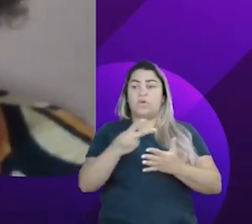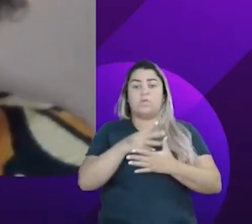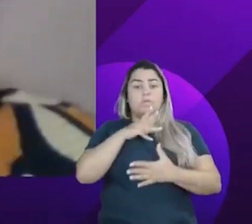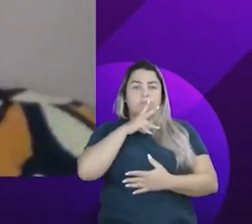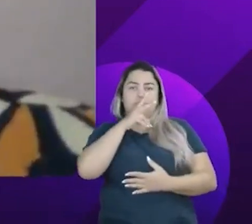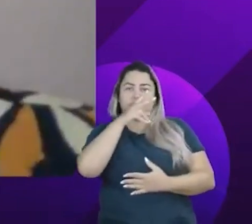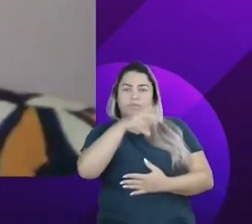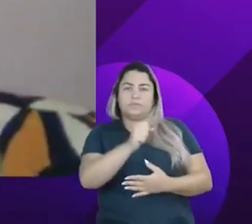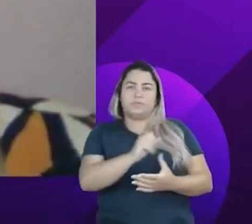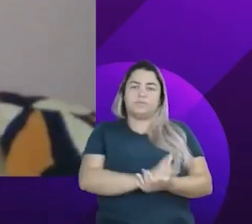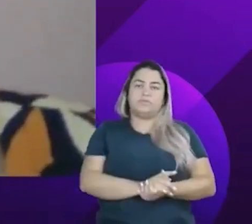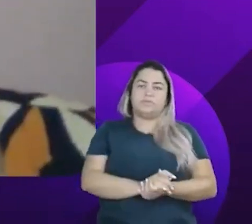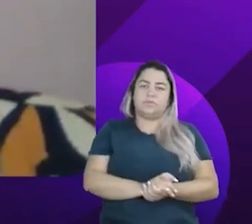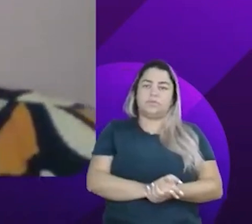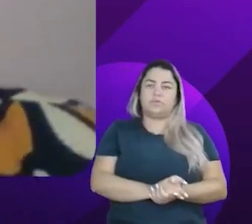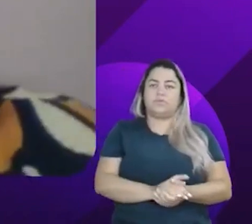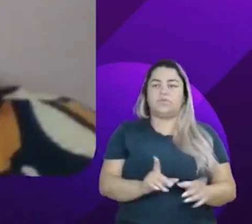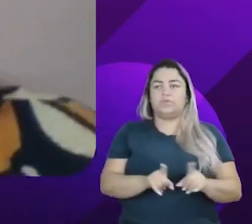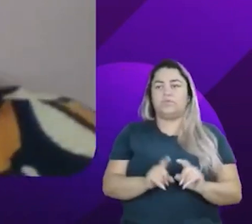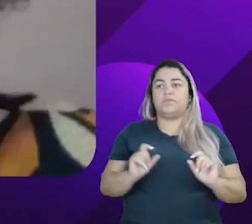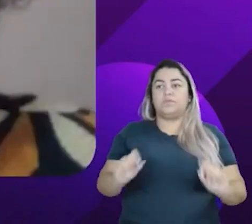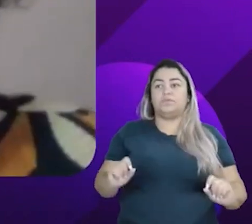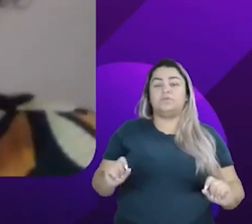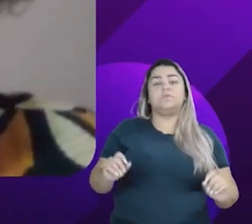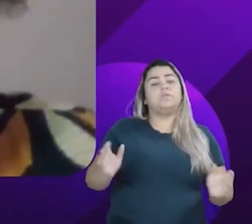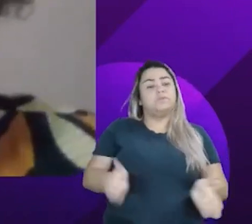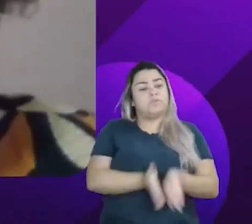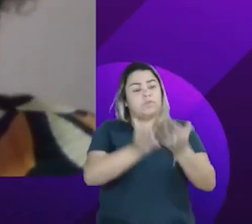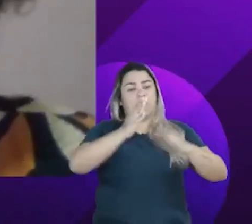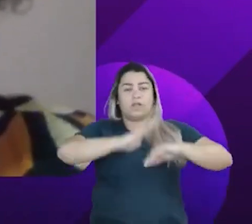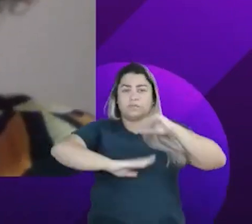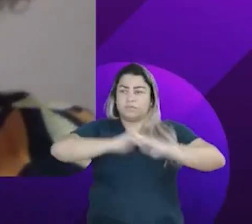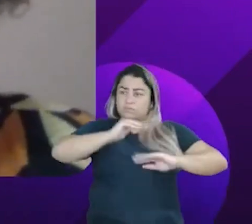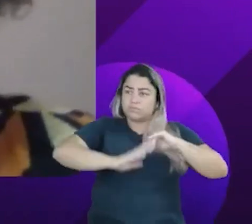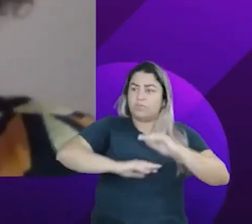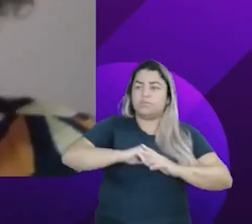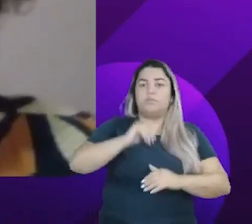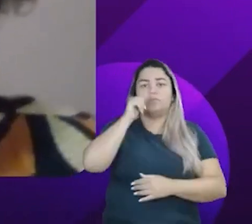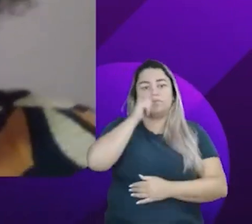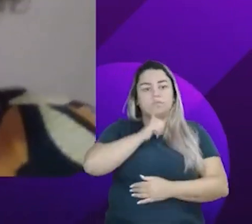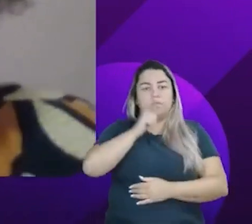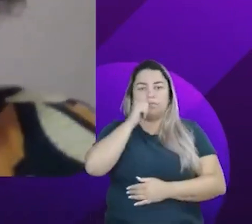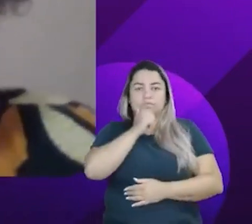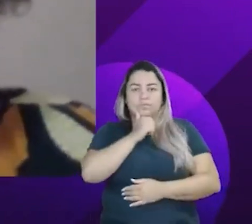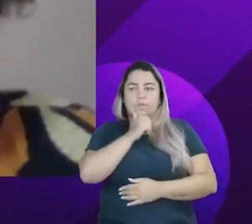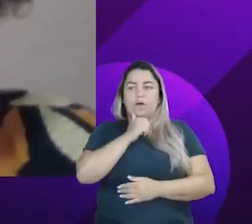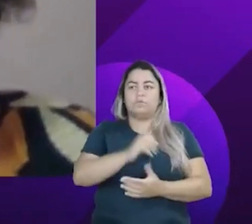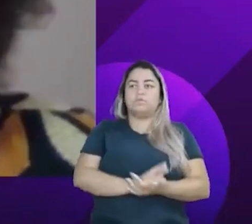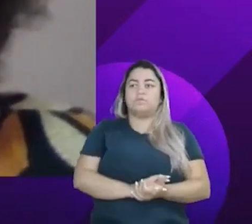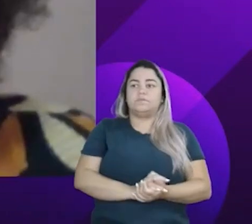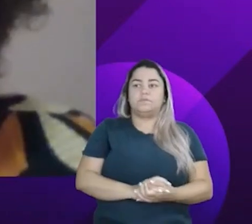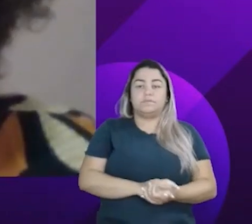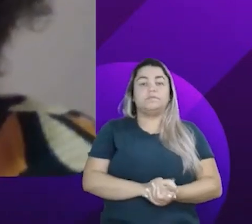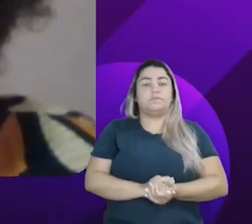força, pela construção, pela atuação das mulheres que humanizam e